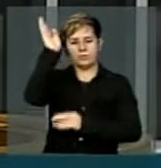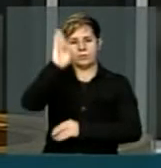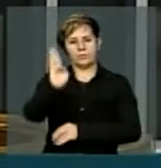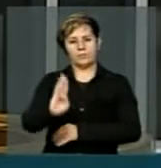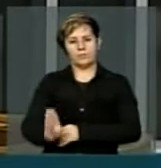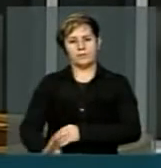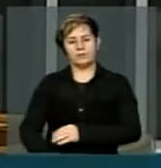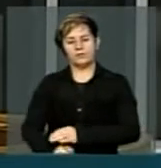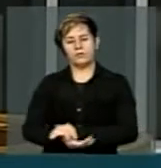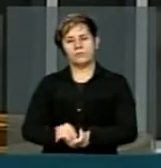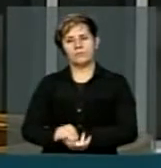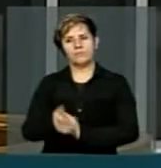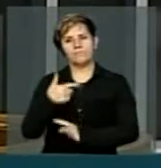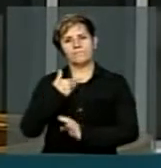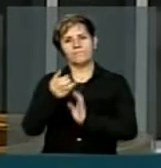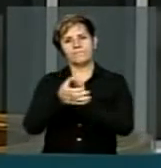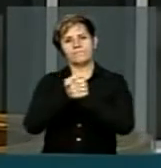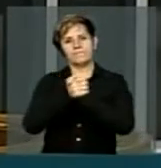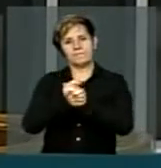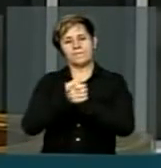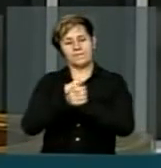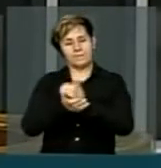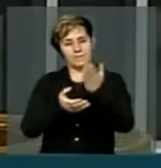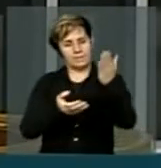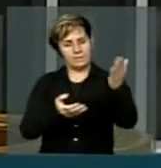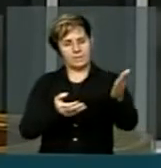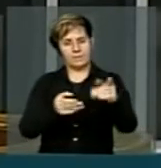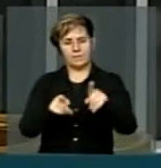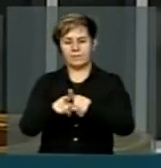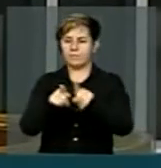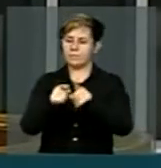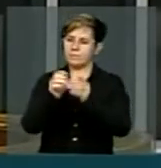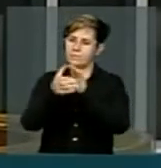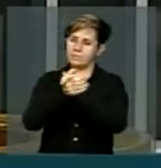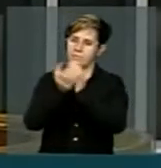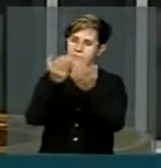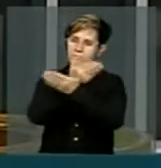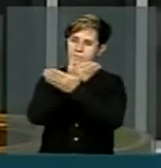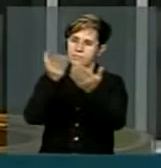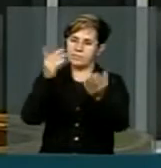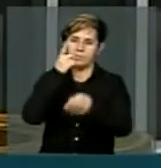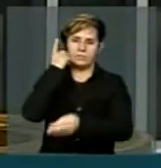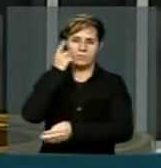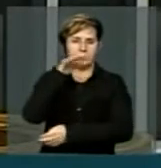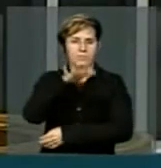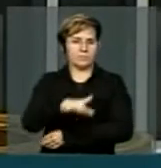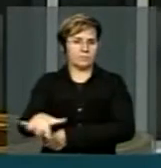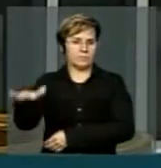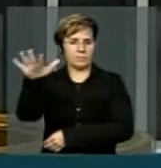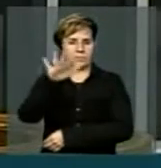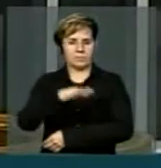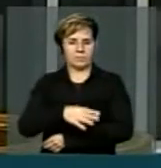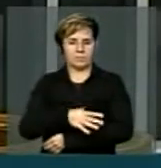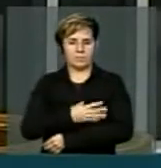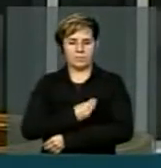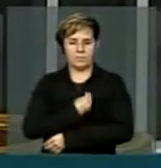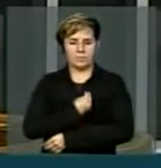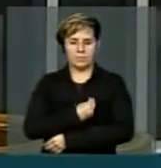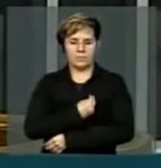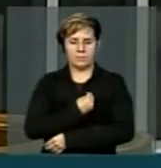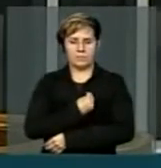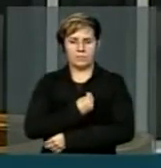brasileiro, quero saudá-lo, saudar suas excelências deputadas e deputados